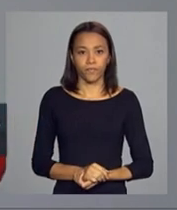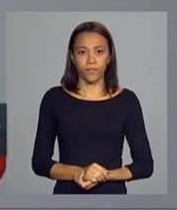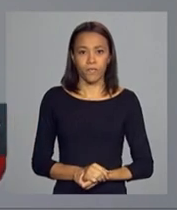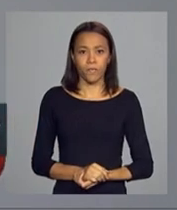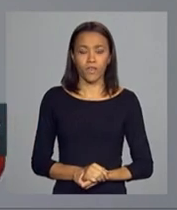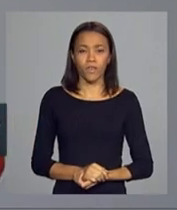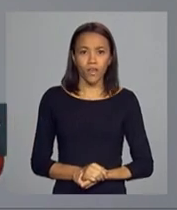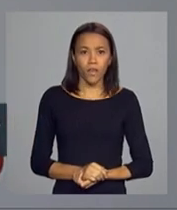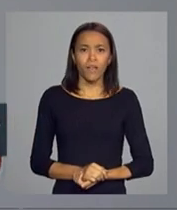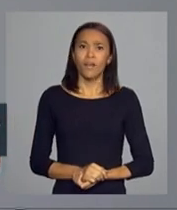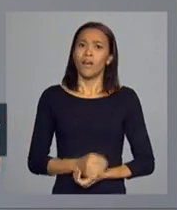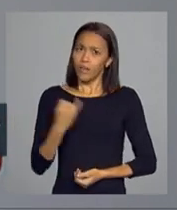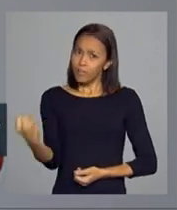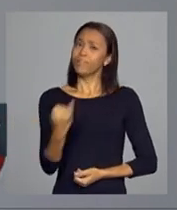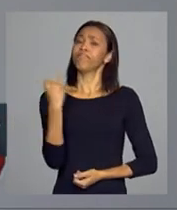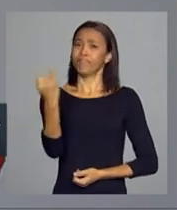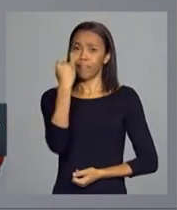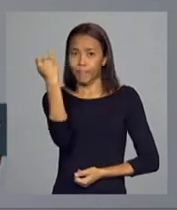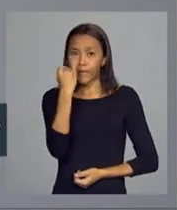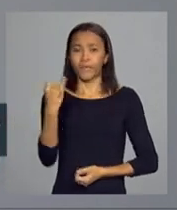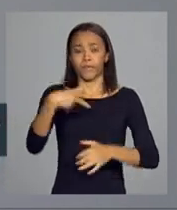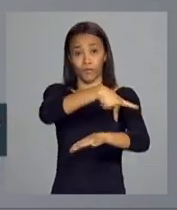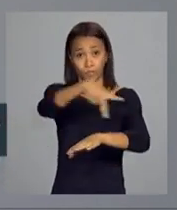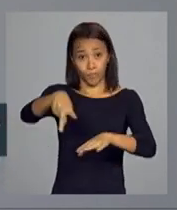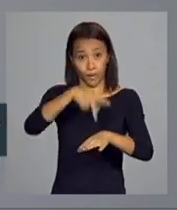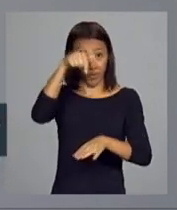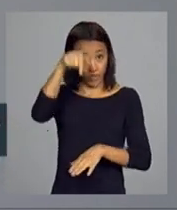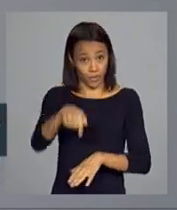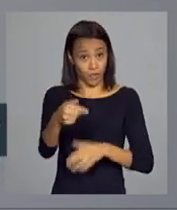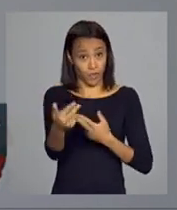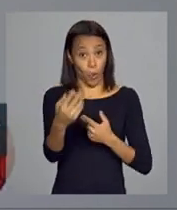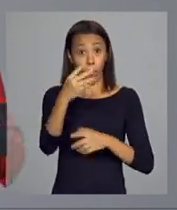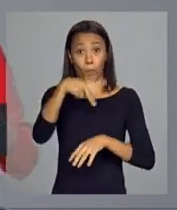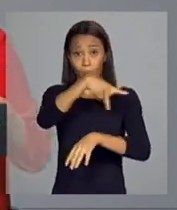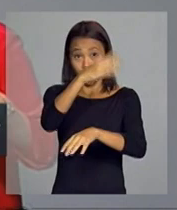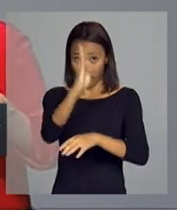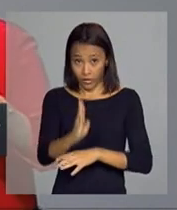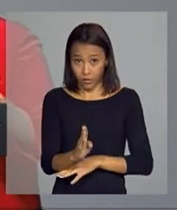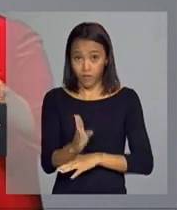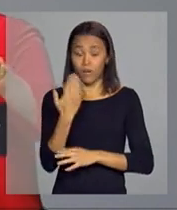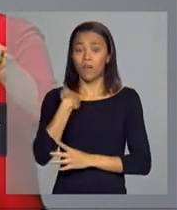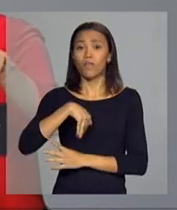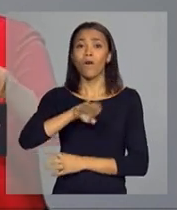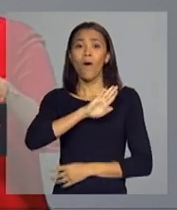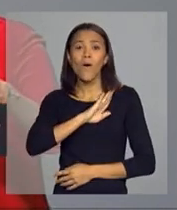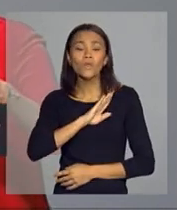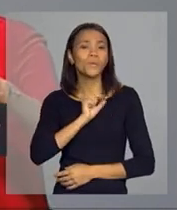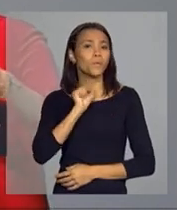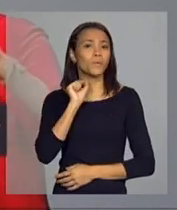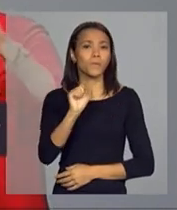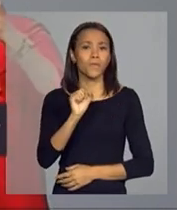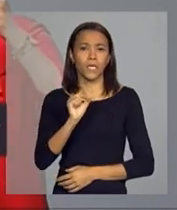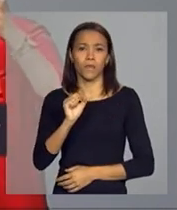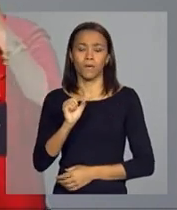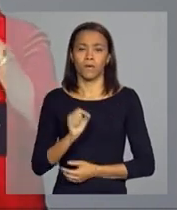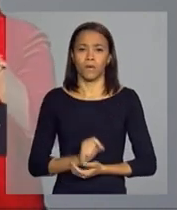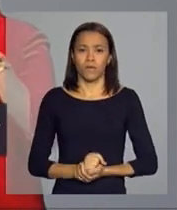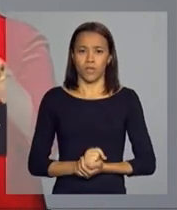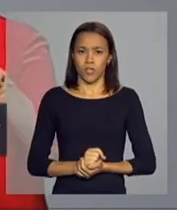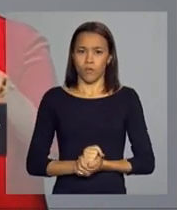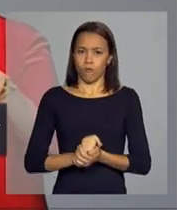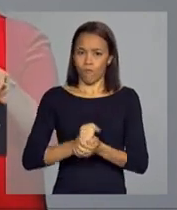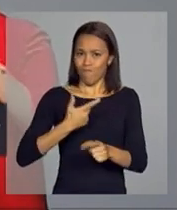É muito importante, num país como o Brasil, que nós ataquemos